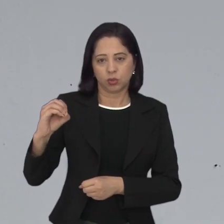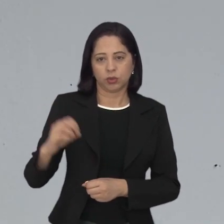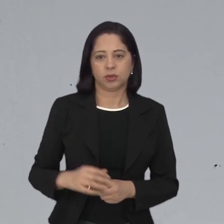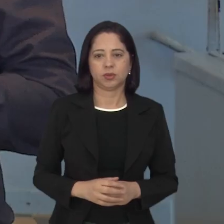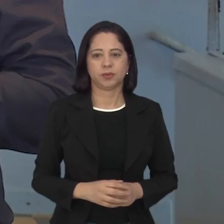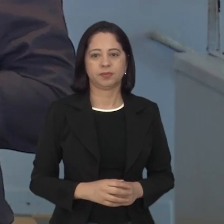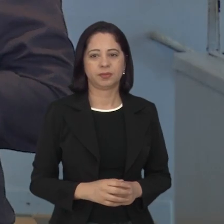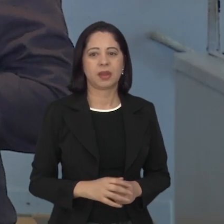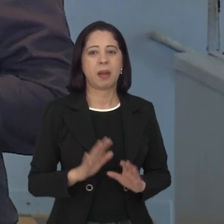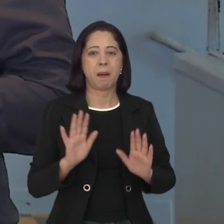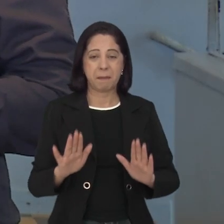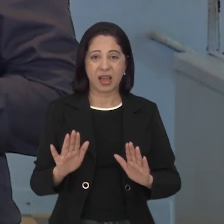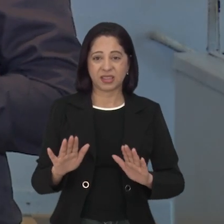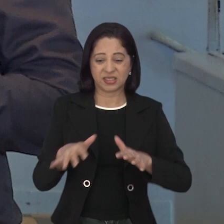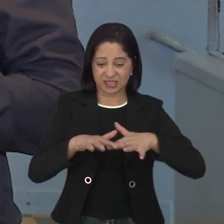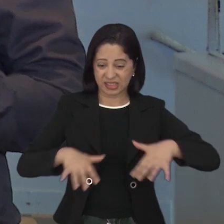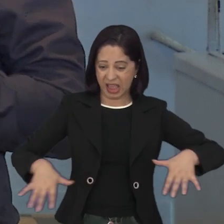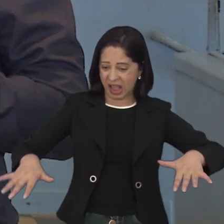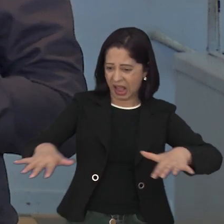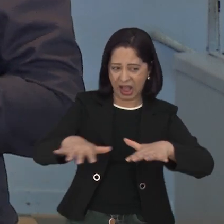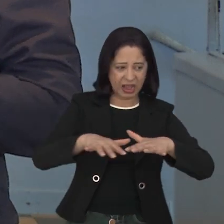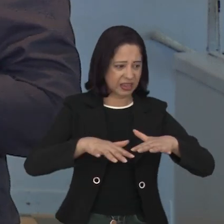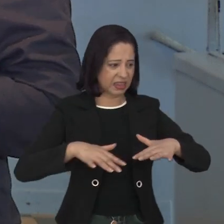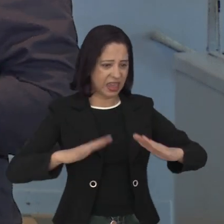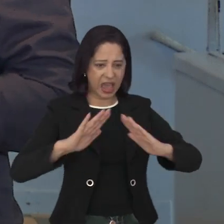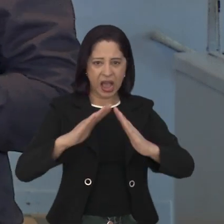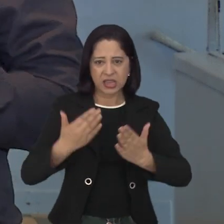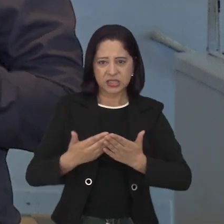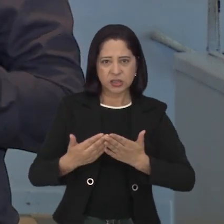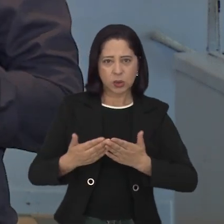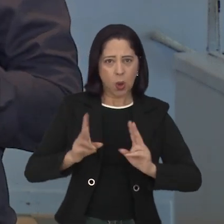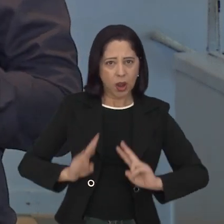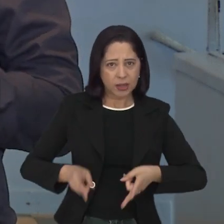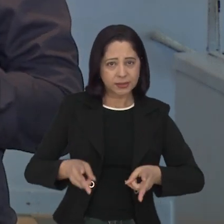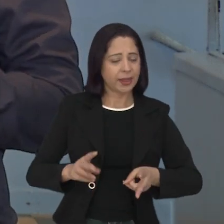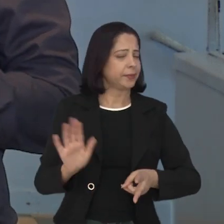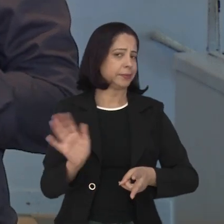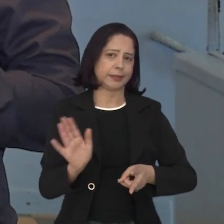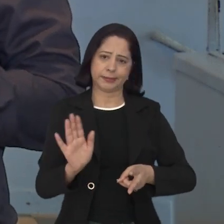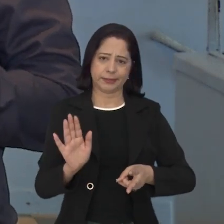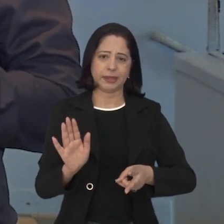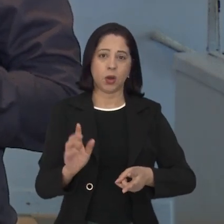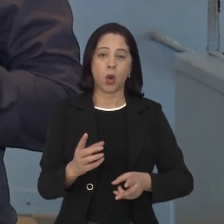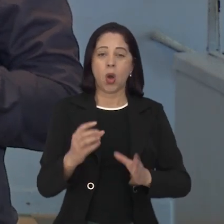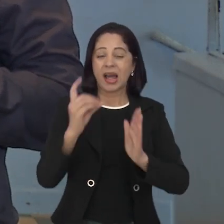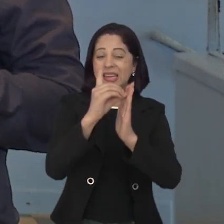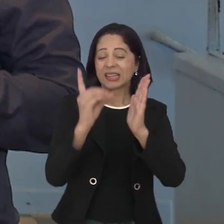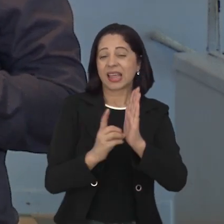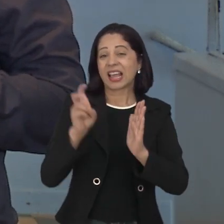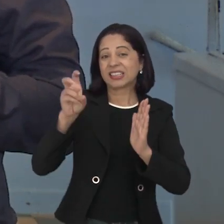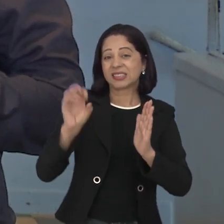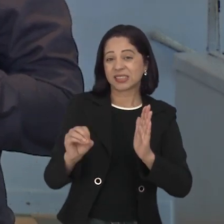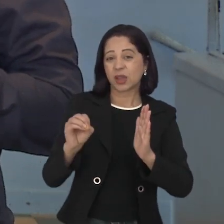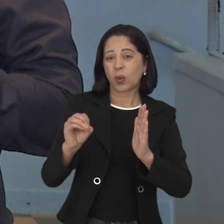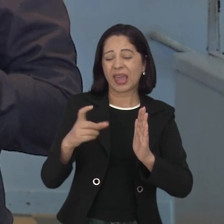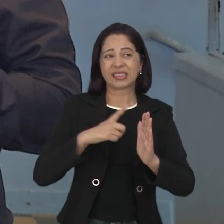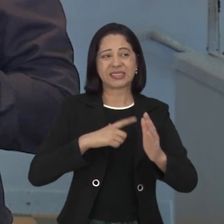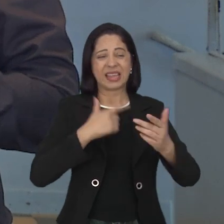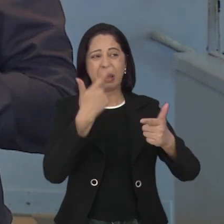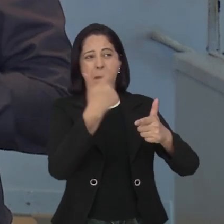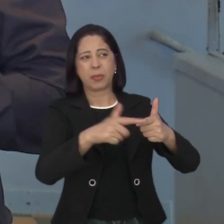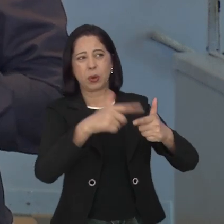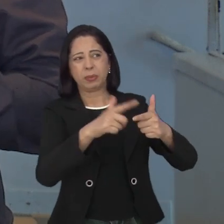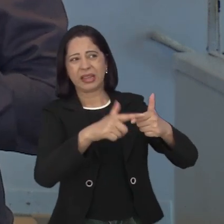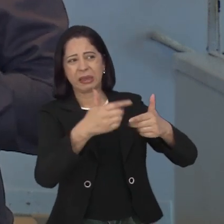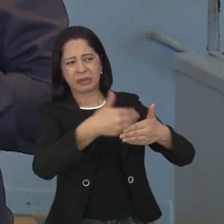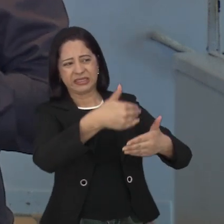1908 Só que os corredores e salas de aula da escola nem sempre foram esses daqui na década de 50 O Casarão que ficava